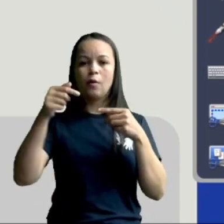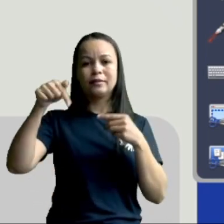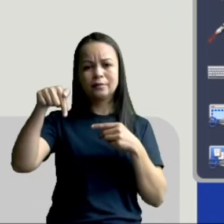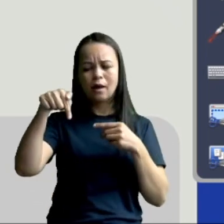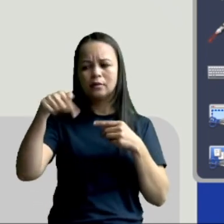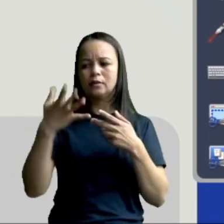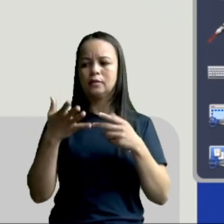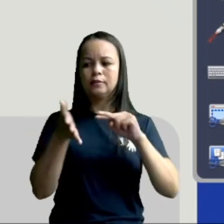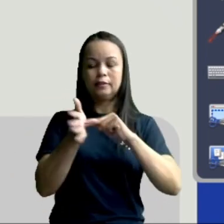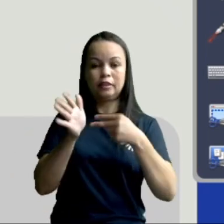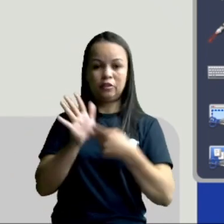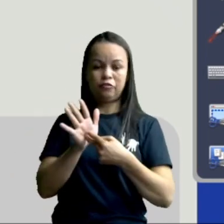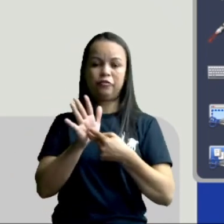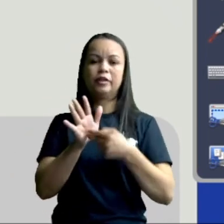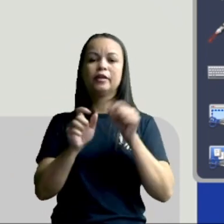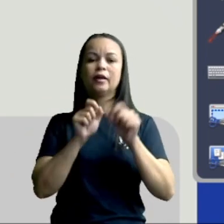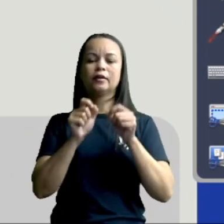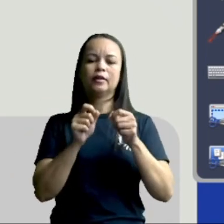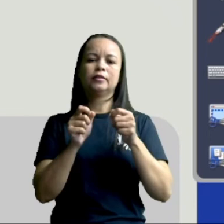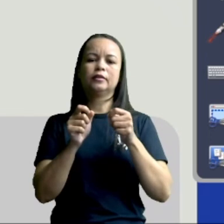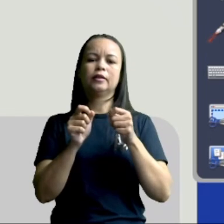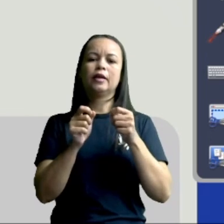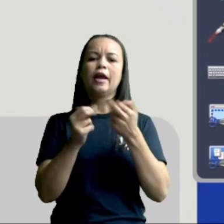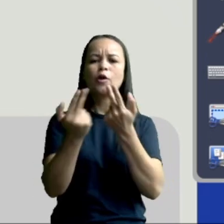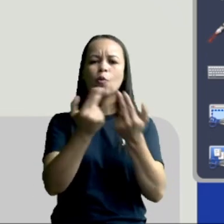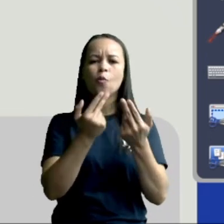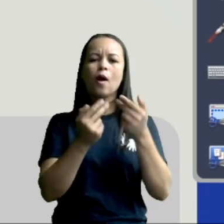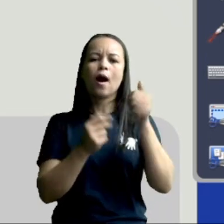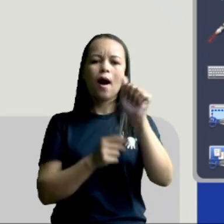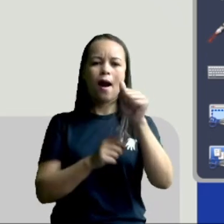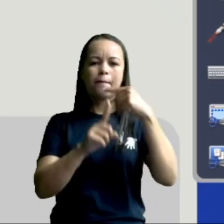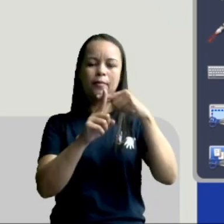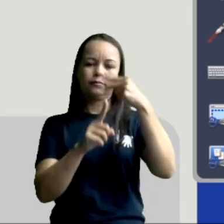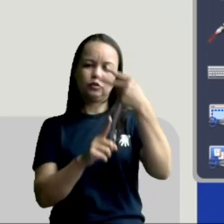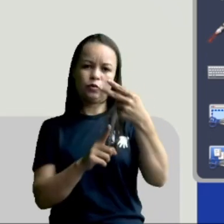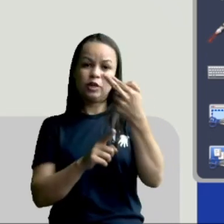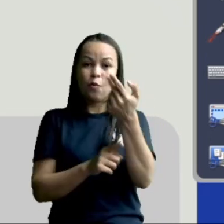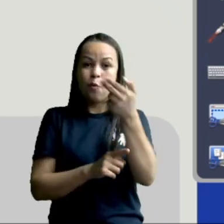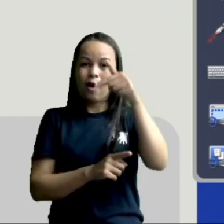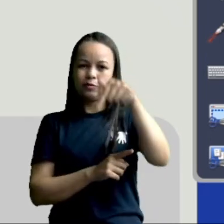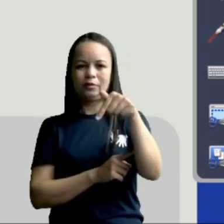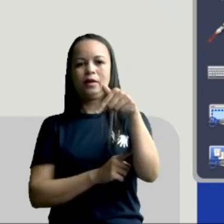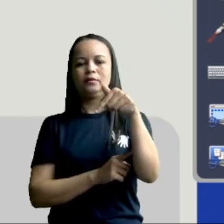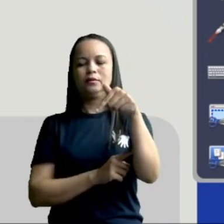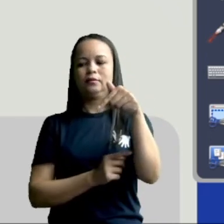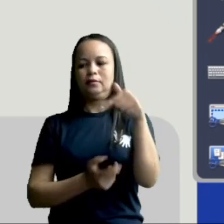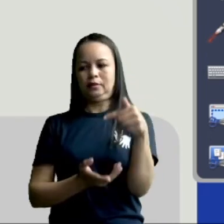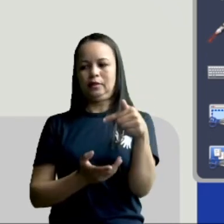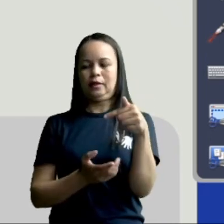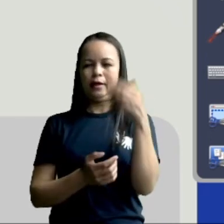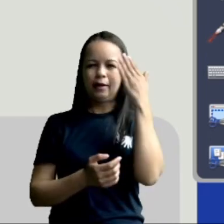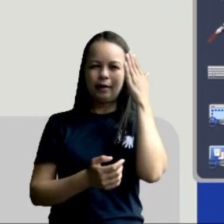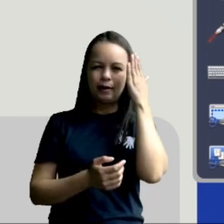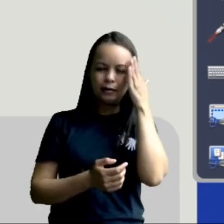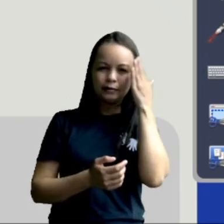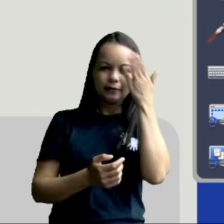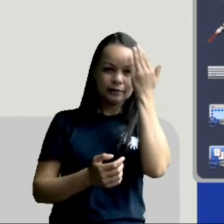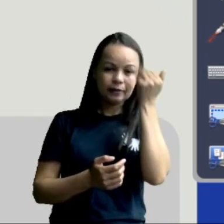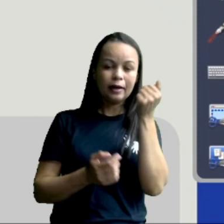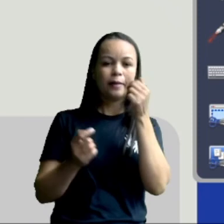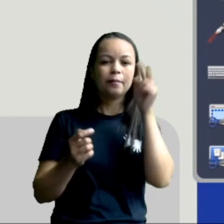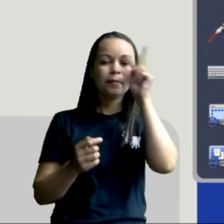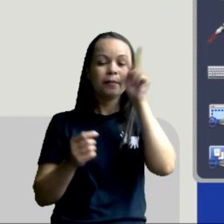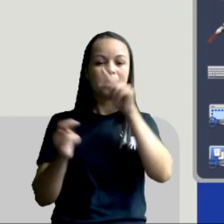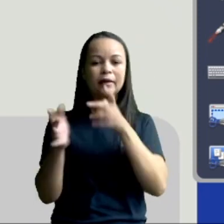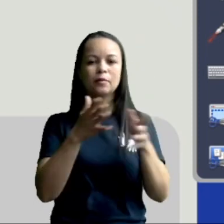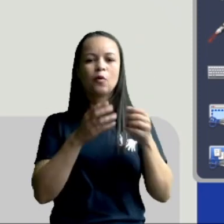mais 2 é igual a 7. Lembra que a gente pode estender a ideia da igualdade? A mais